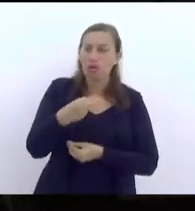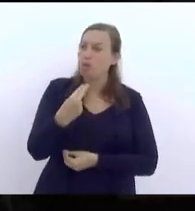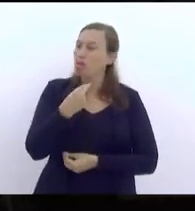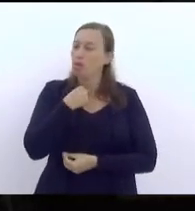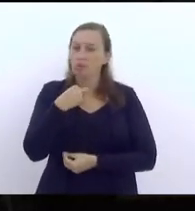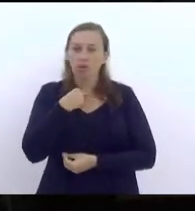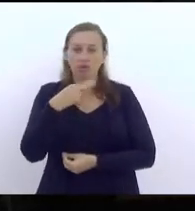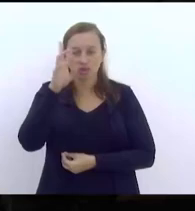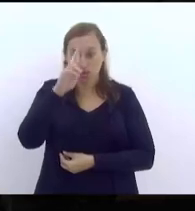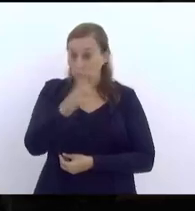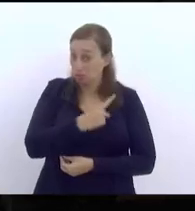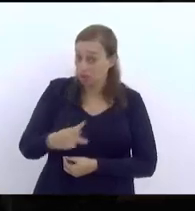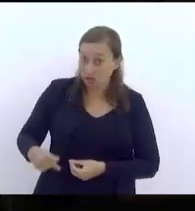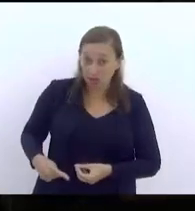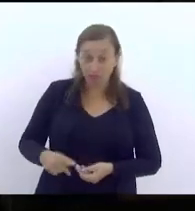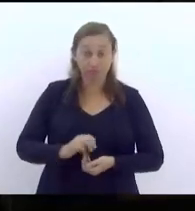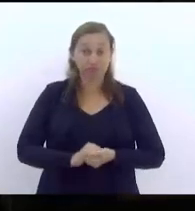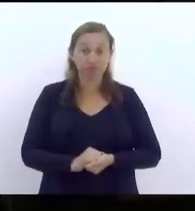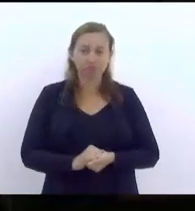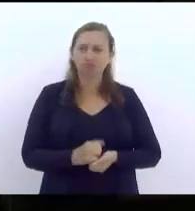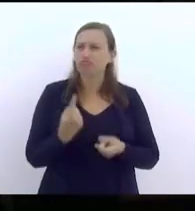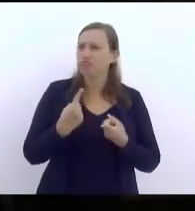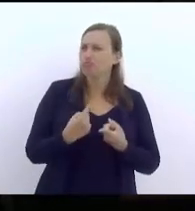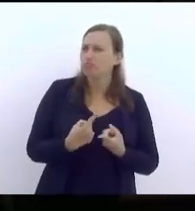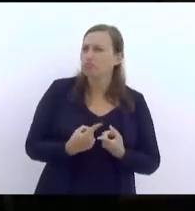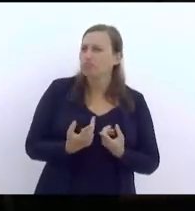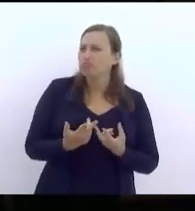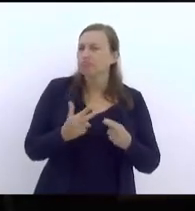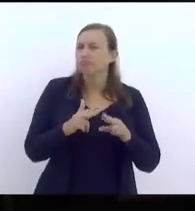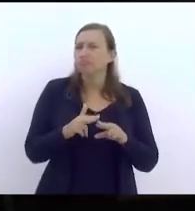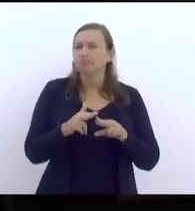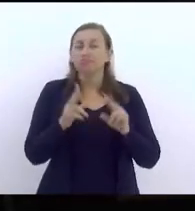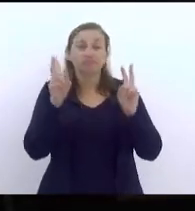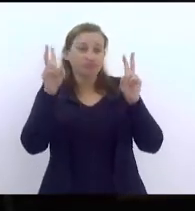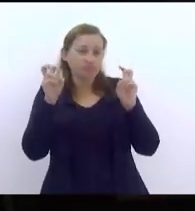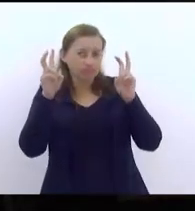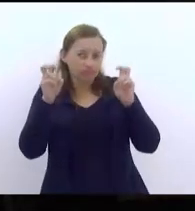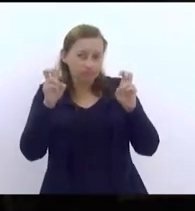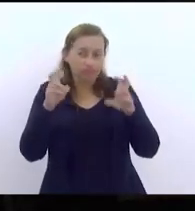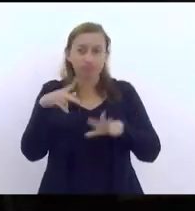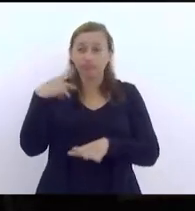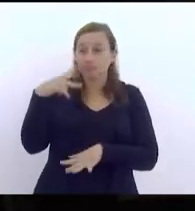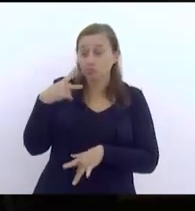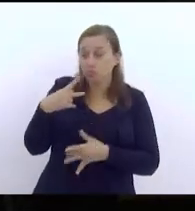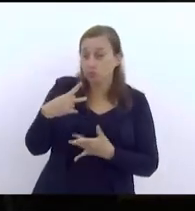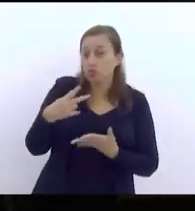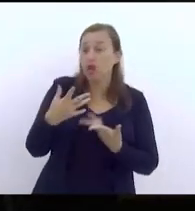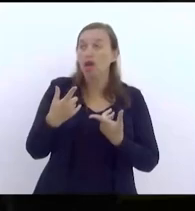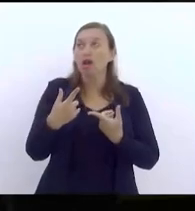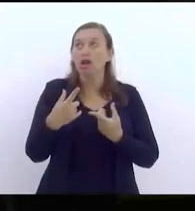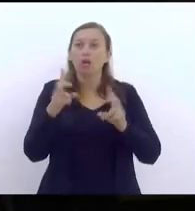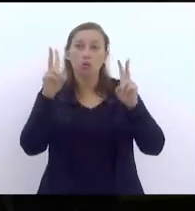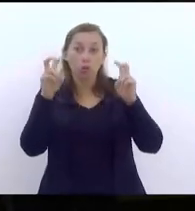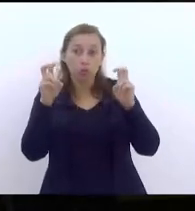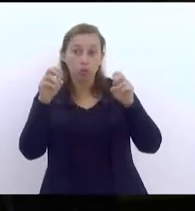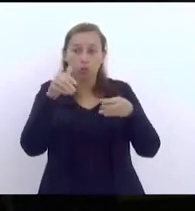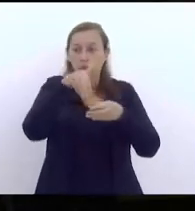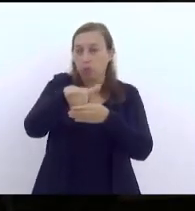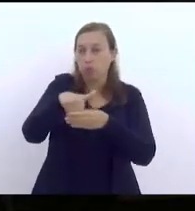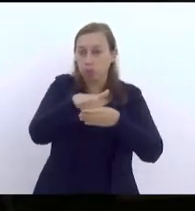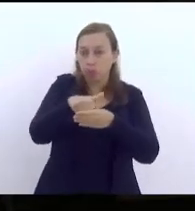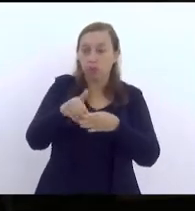podemos, senhora presidente, por questões políticas, por questões